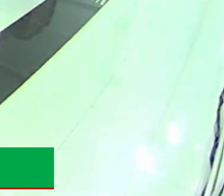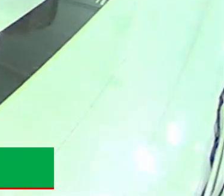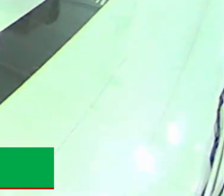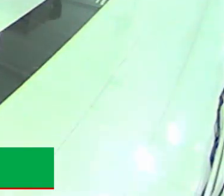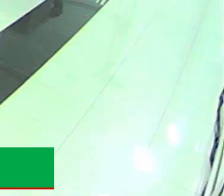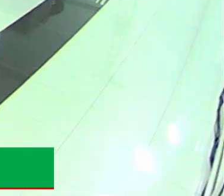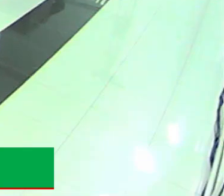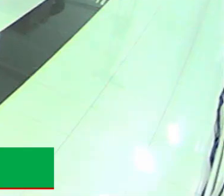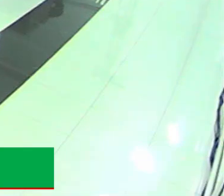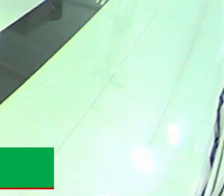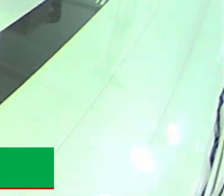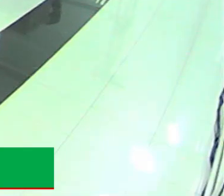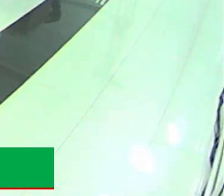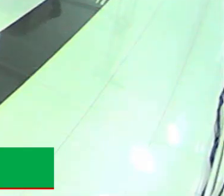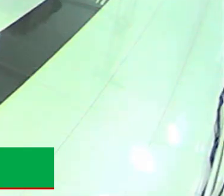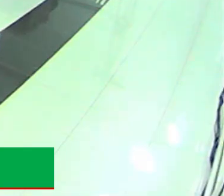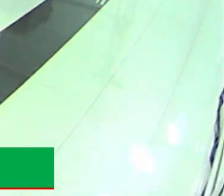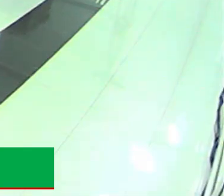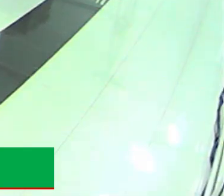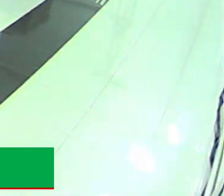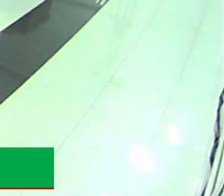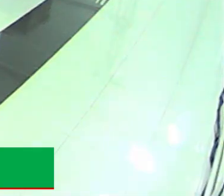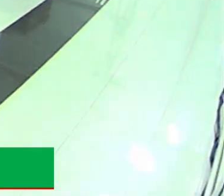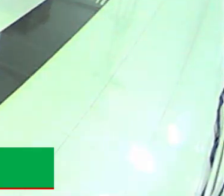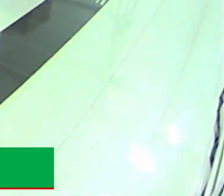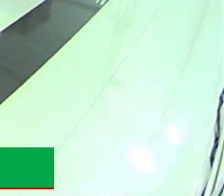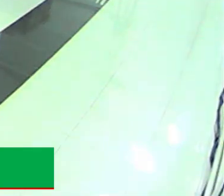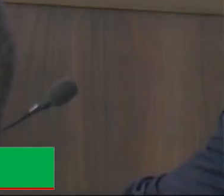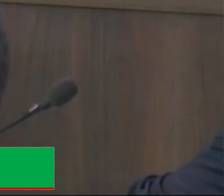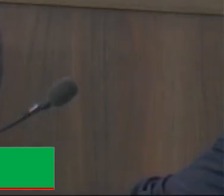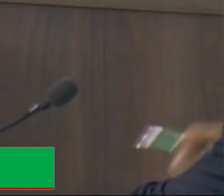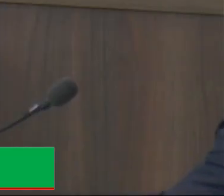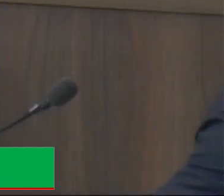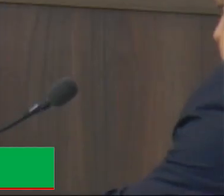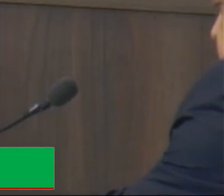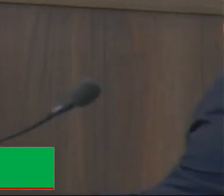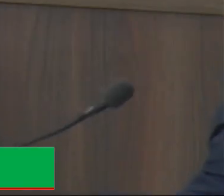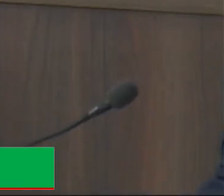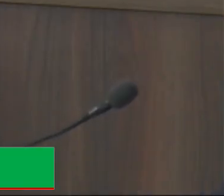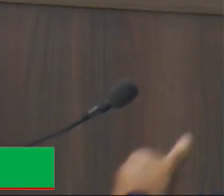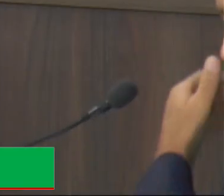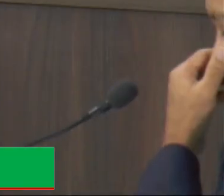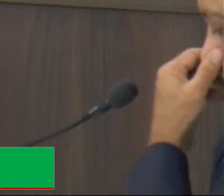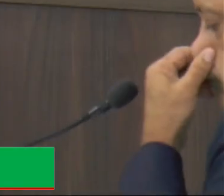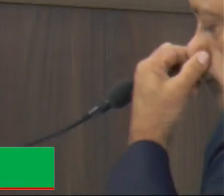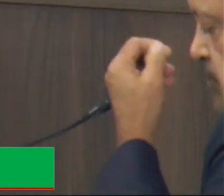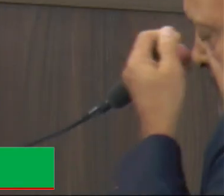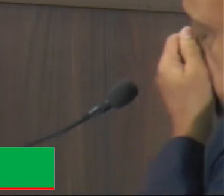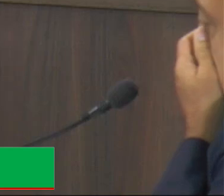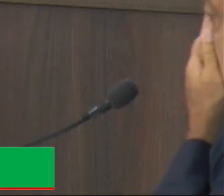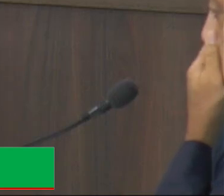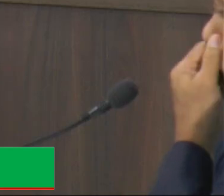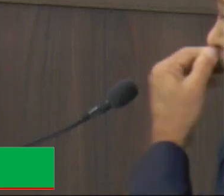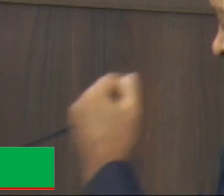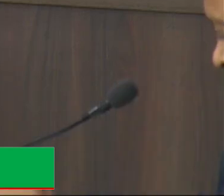Ok. Então, nossas condolências aí, nossos mais sinceros sentimentos aí a todos os familiares e amigos.